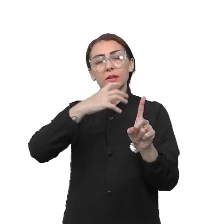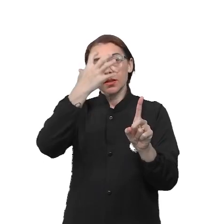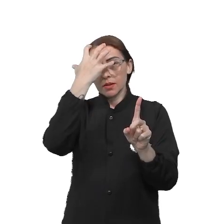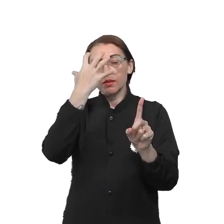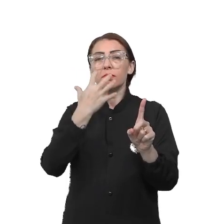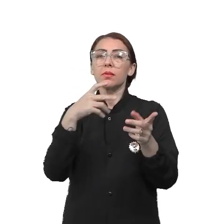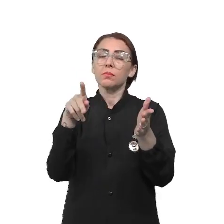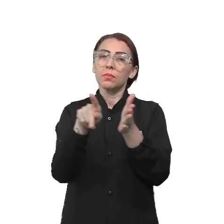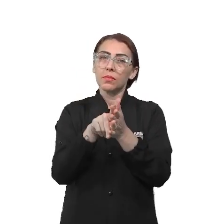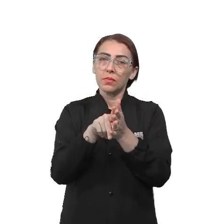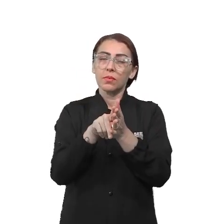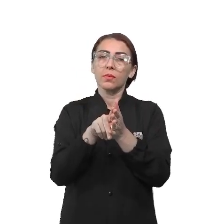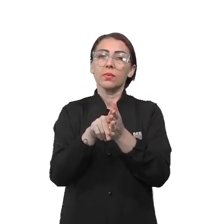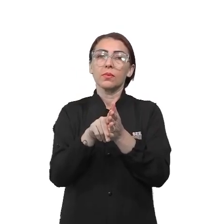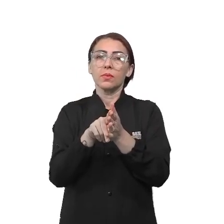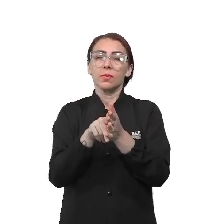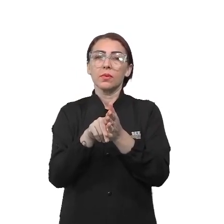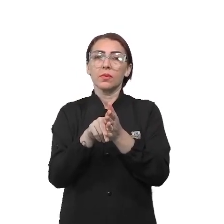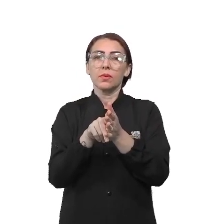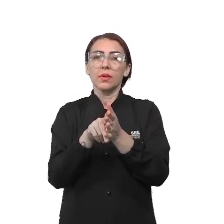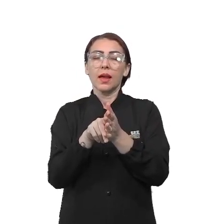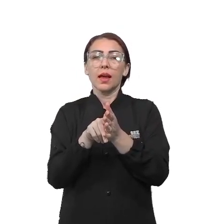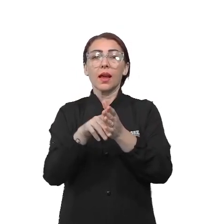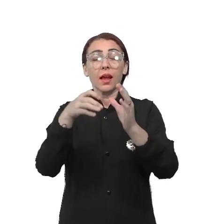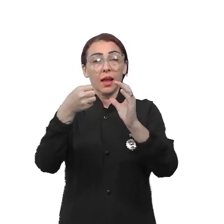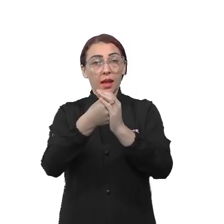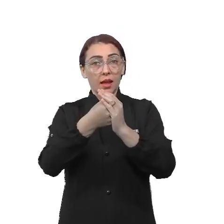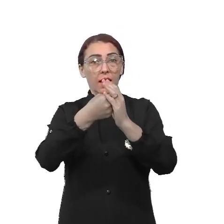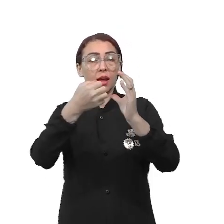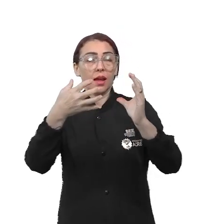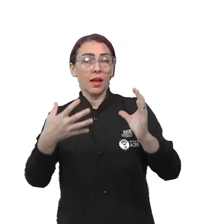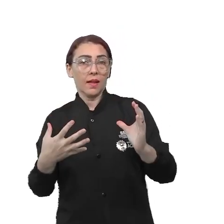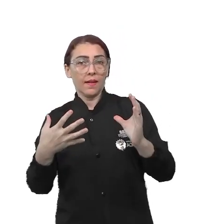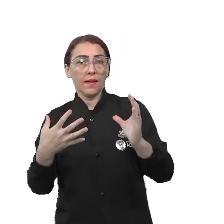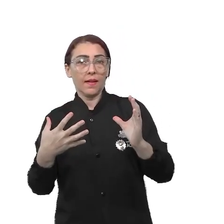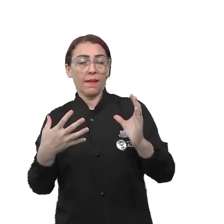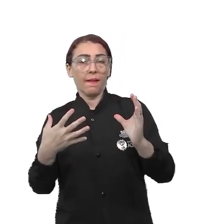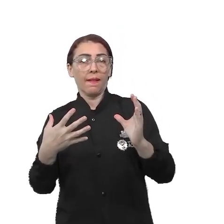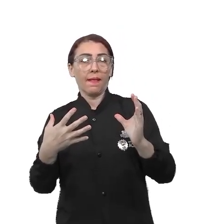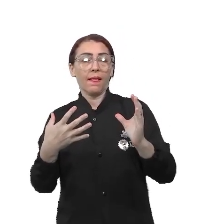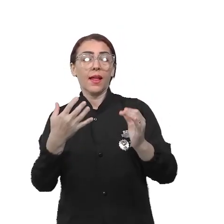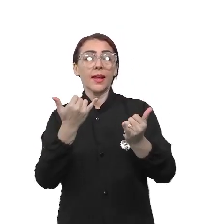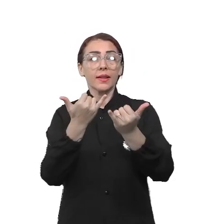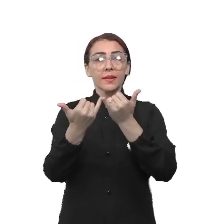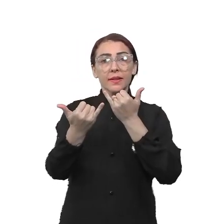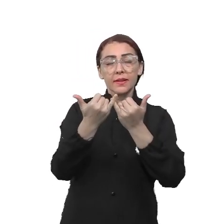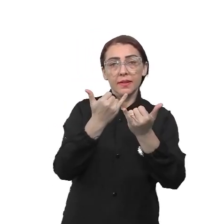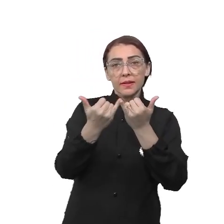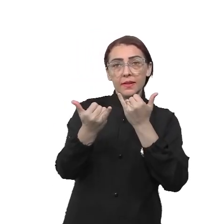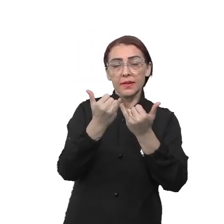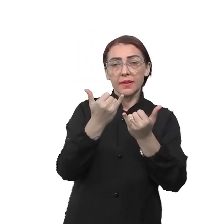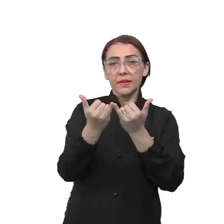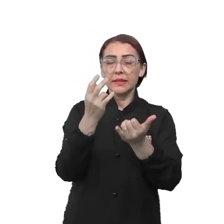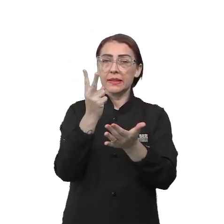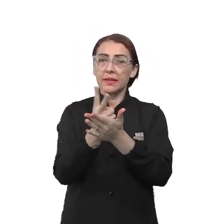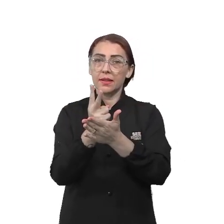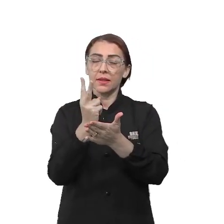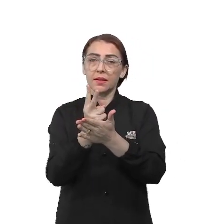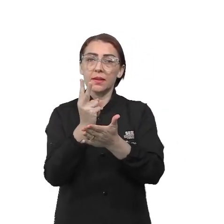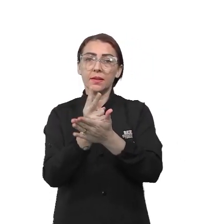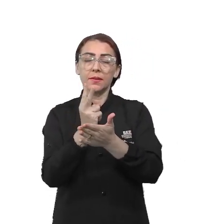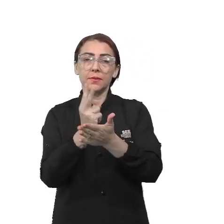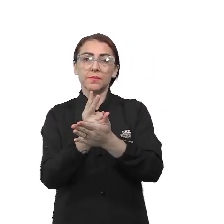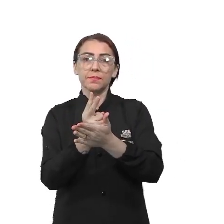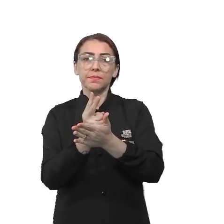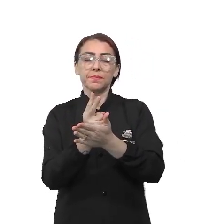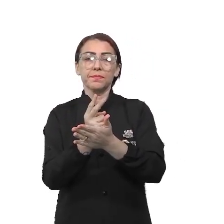máscaras específicas. Eles eram caracterizados com essas semelhanças aí sempre. Era como se